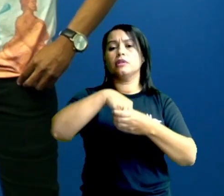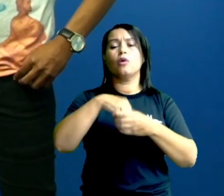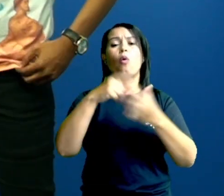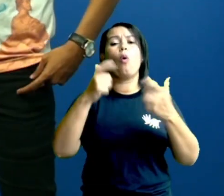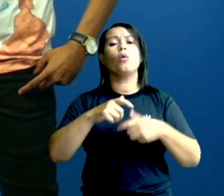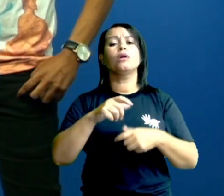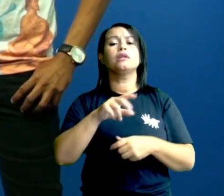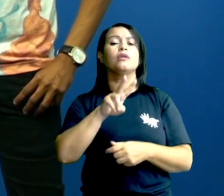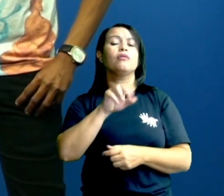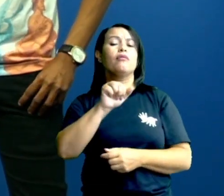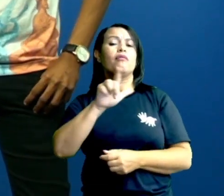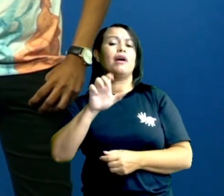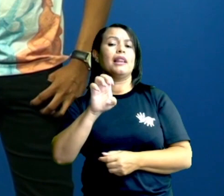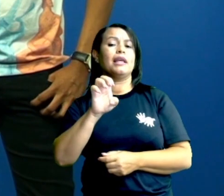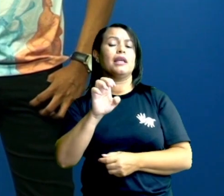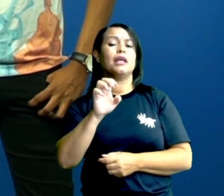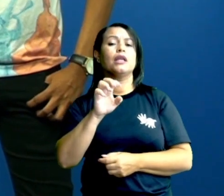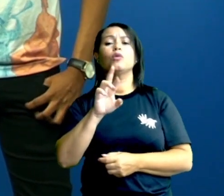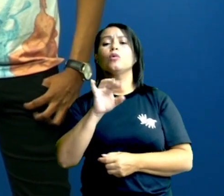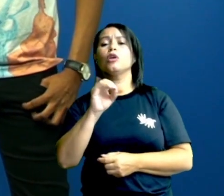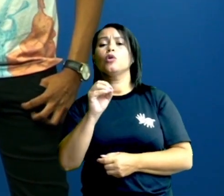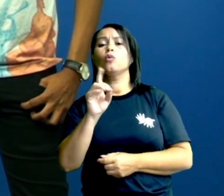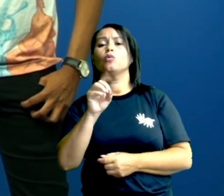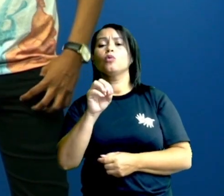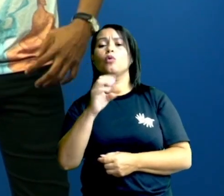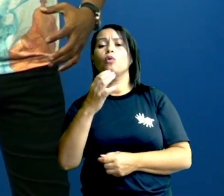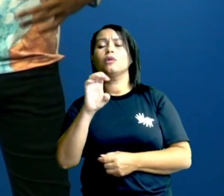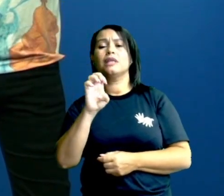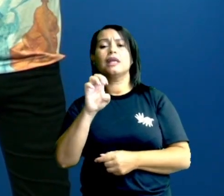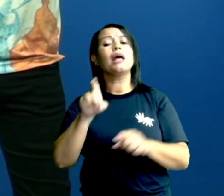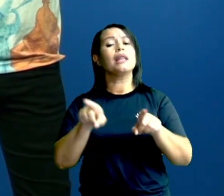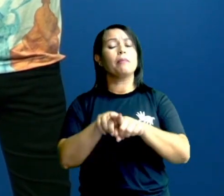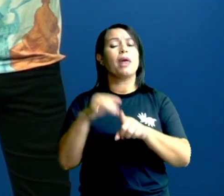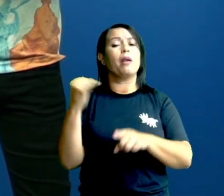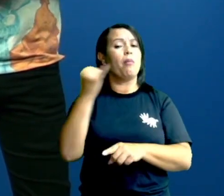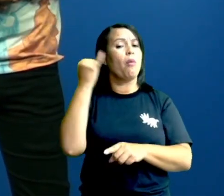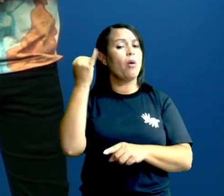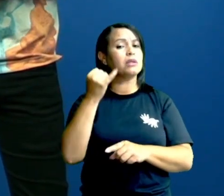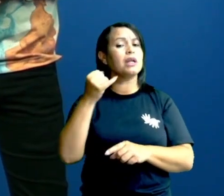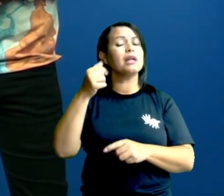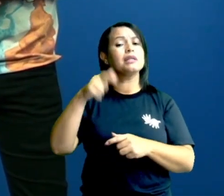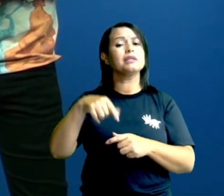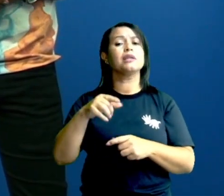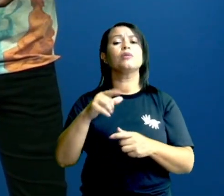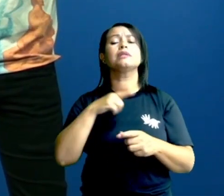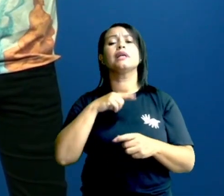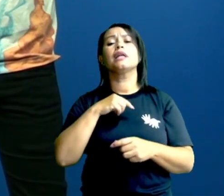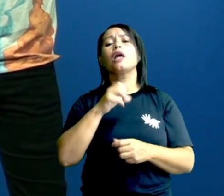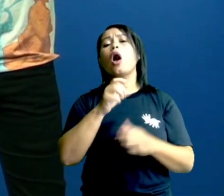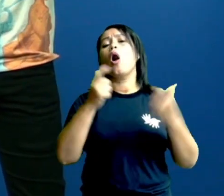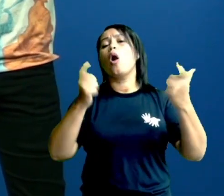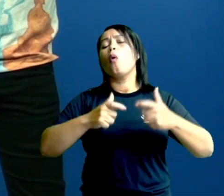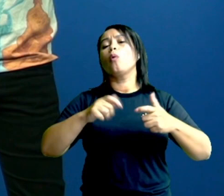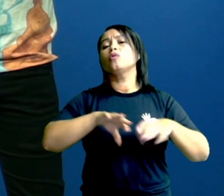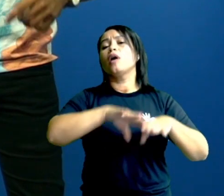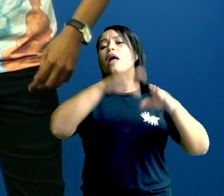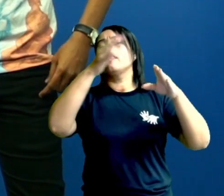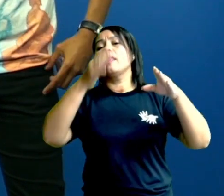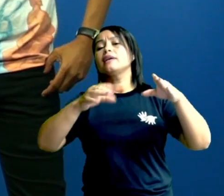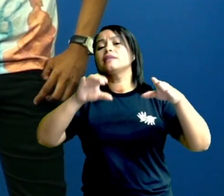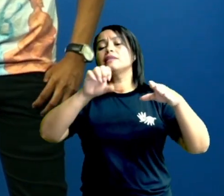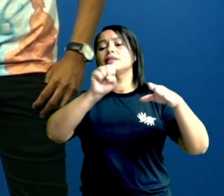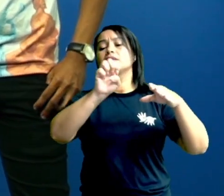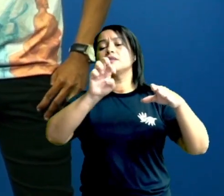a Vale do Rio Doce tem nem locais a distração importante nessa região uma das mais portas seria a Serra dos Carajás né que seria um